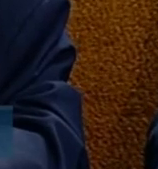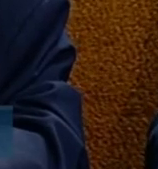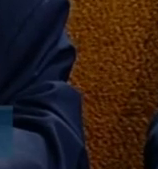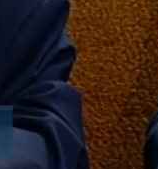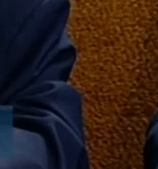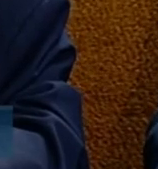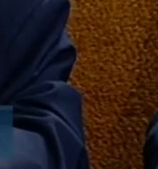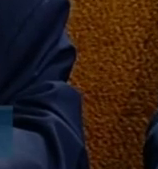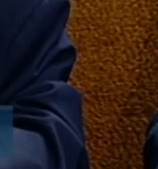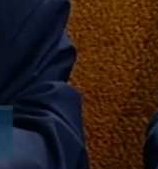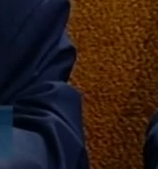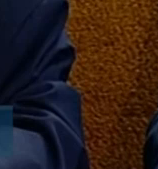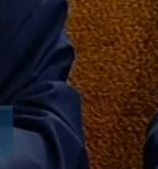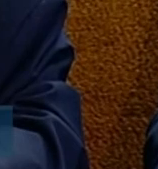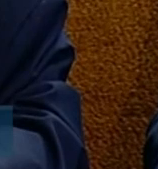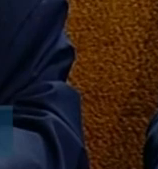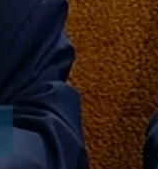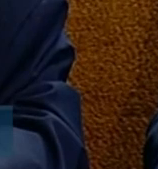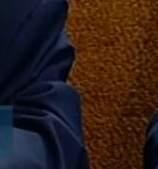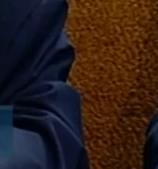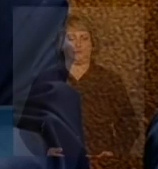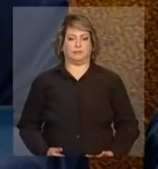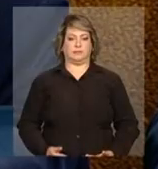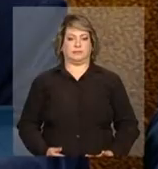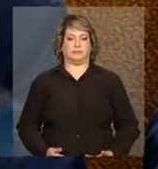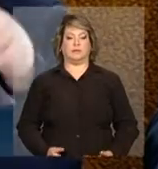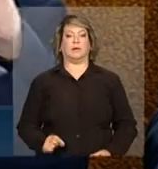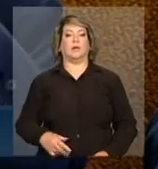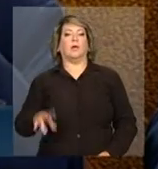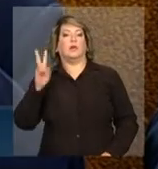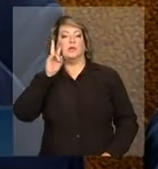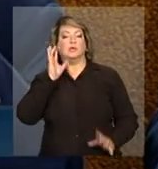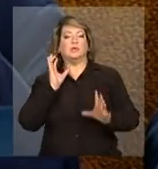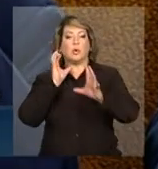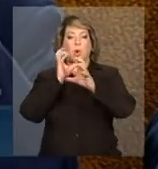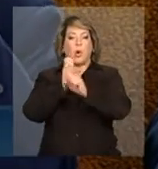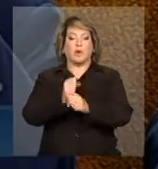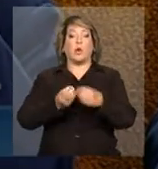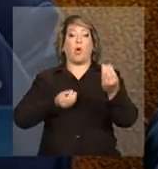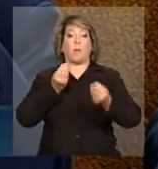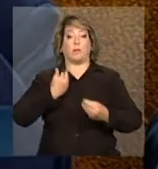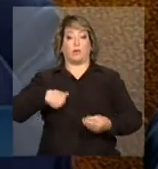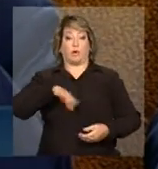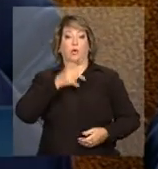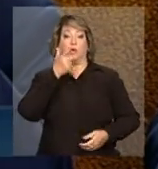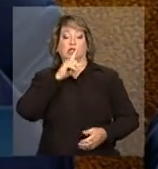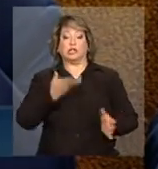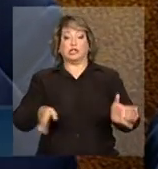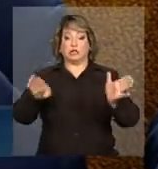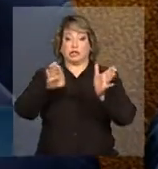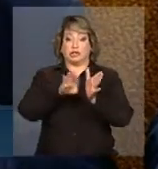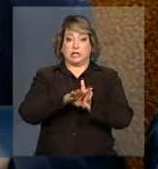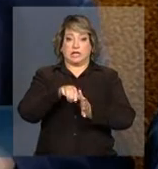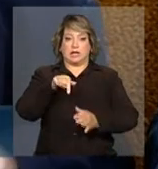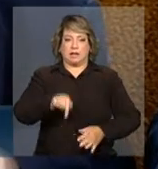pública, diálogos, governo, sociedade civil sobre o orçamento